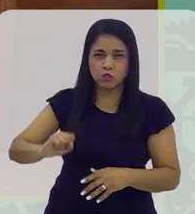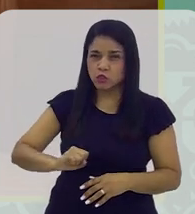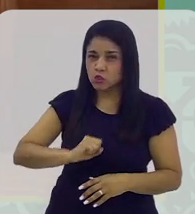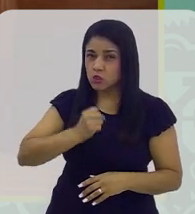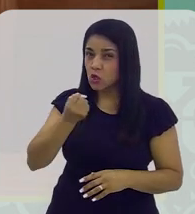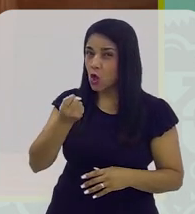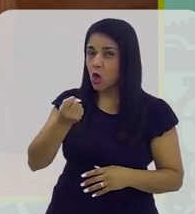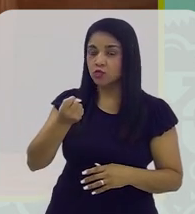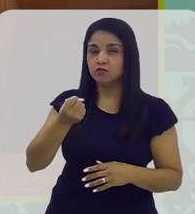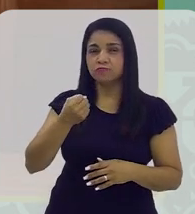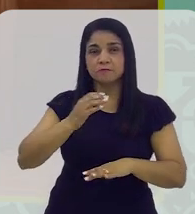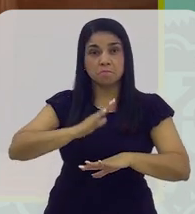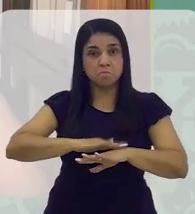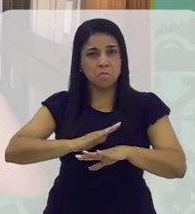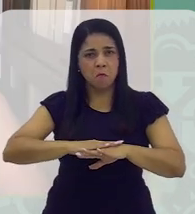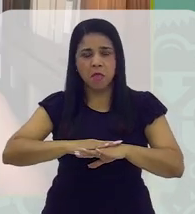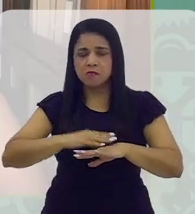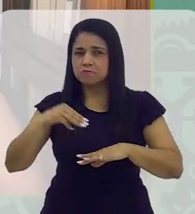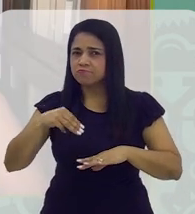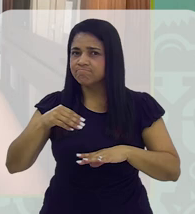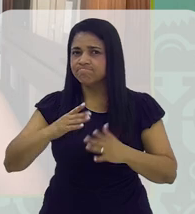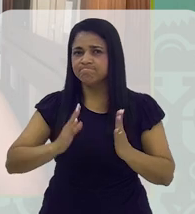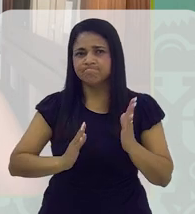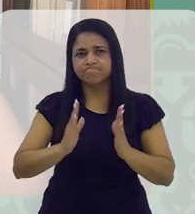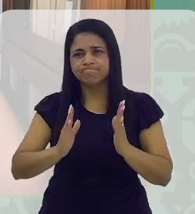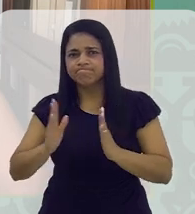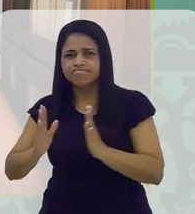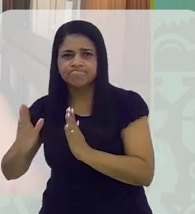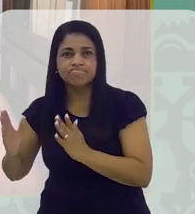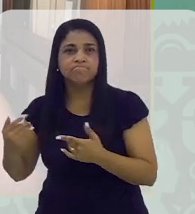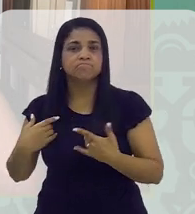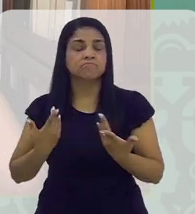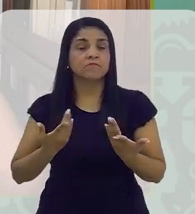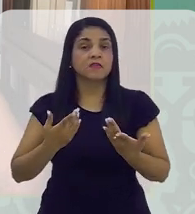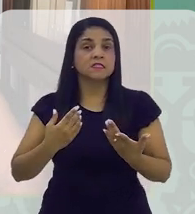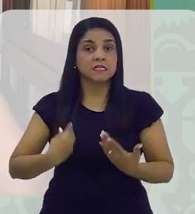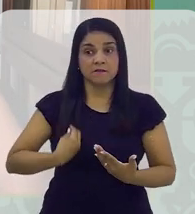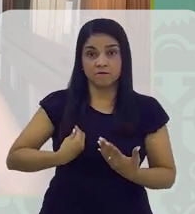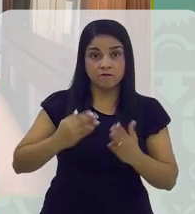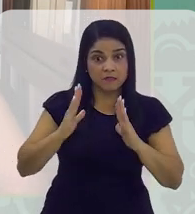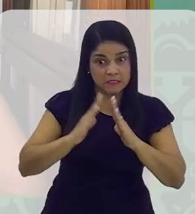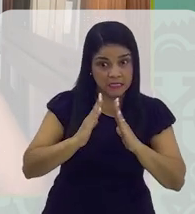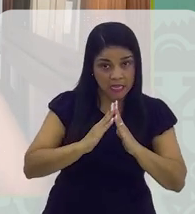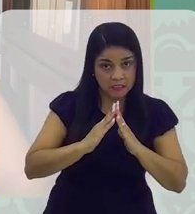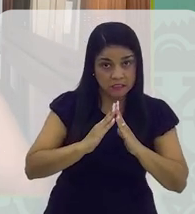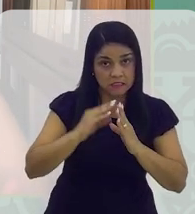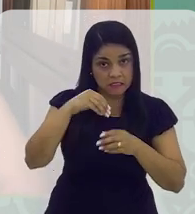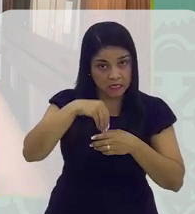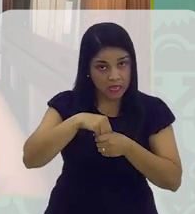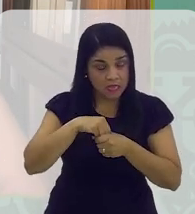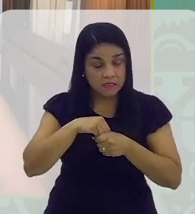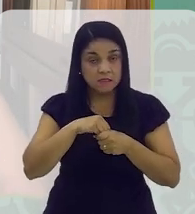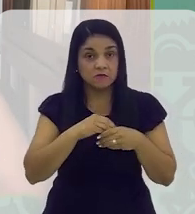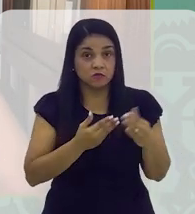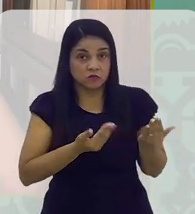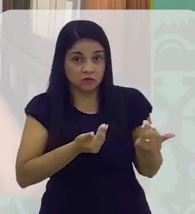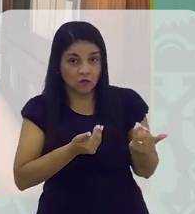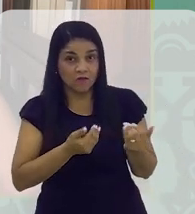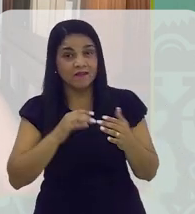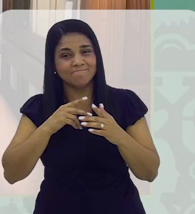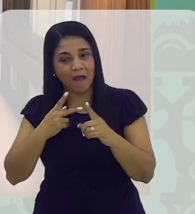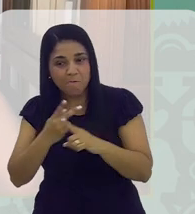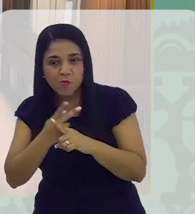discursos extremistas em muitos momentos. Então, claro, se esse jovem vive isso dentro de casa, ele pode procurar isso